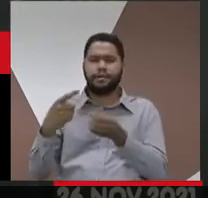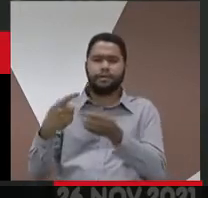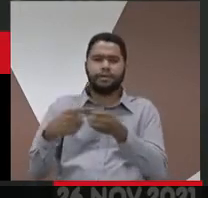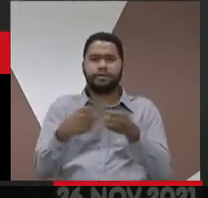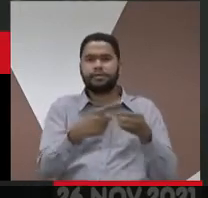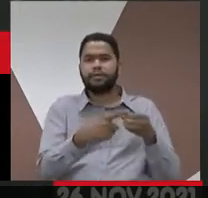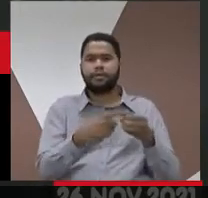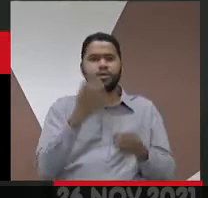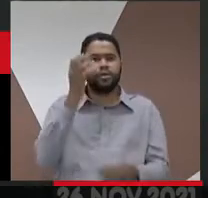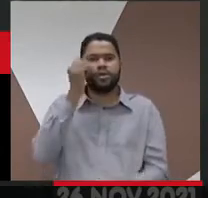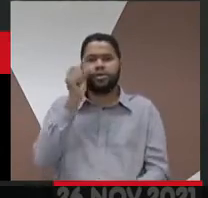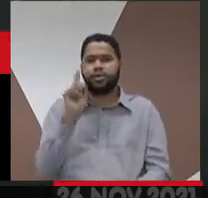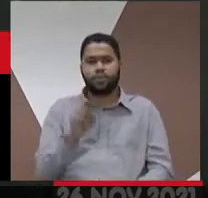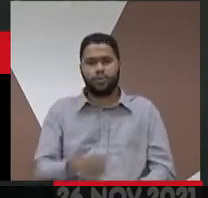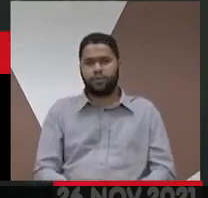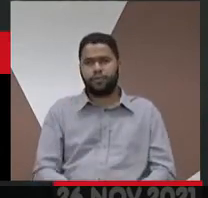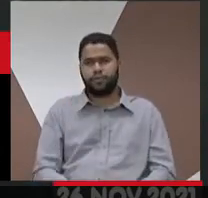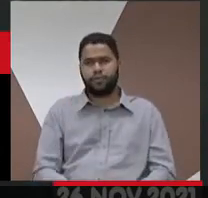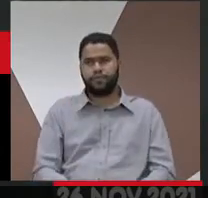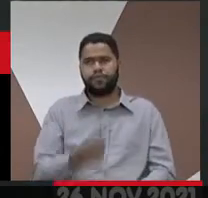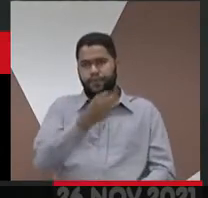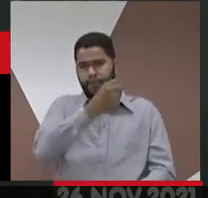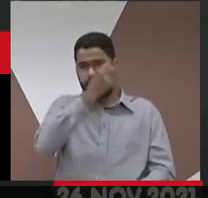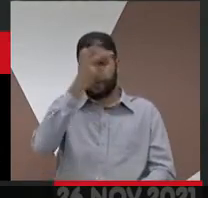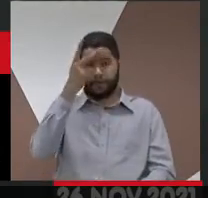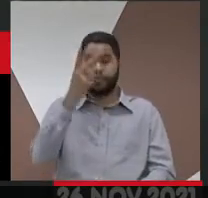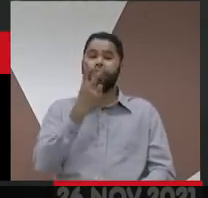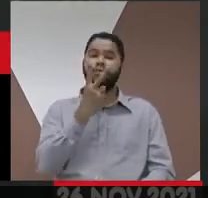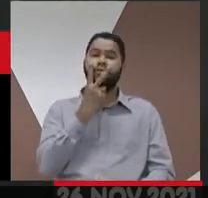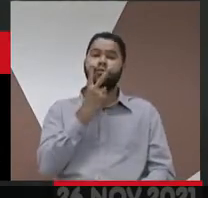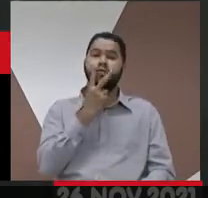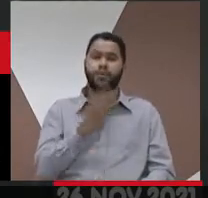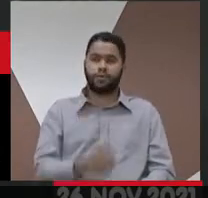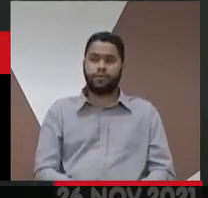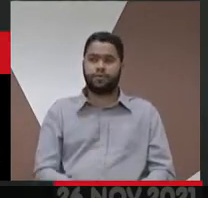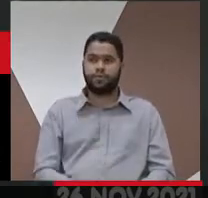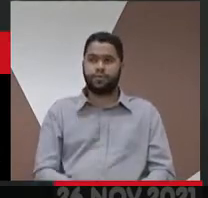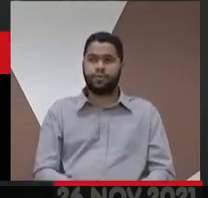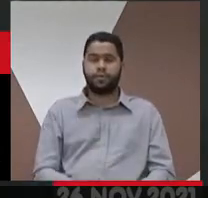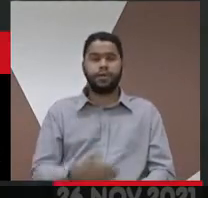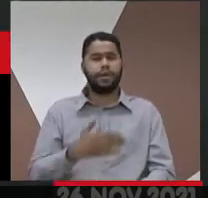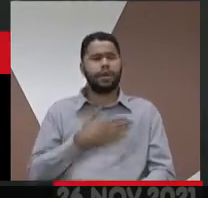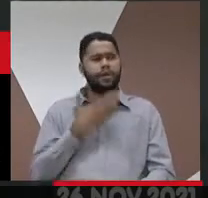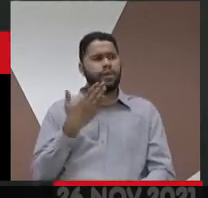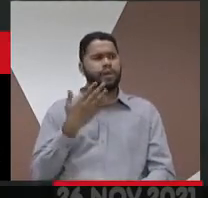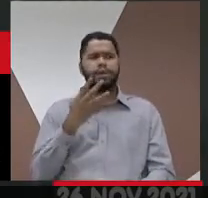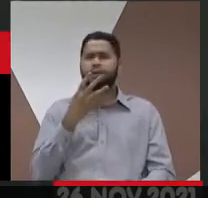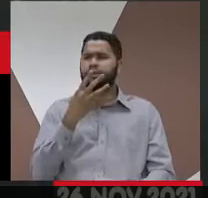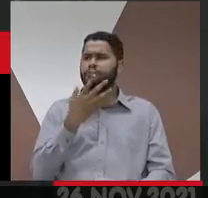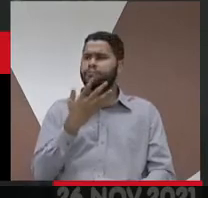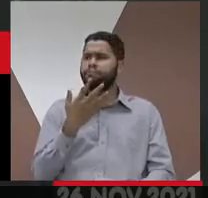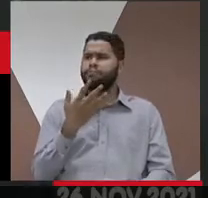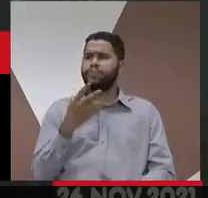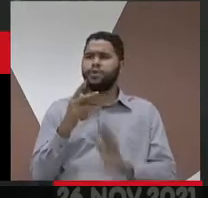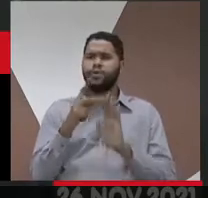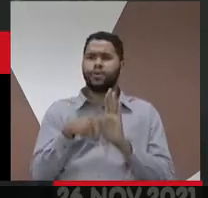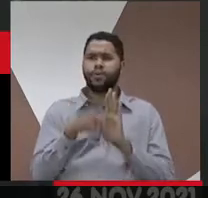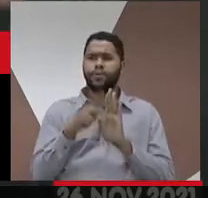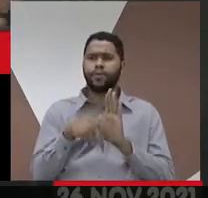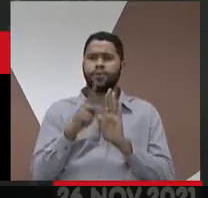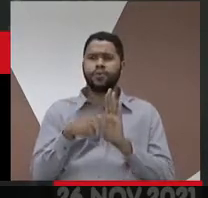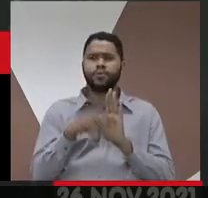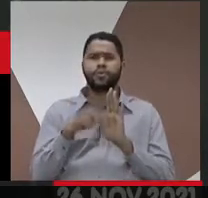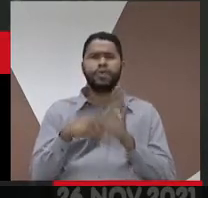não estão dormindo, prefeito Vittorio Medioli, porque estão assustadas com esse projeto, com